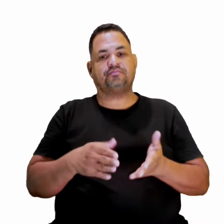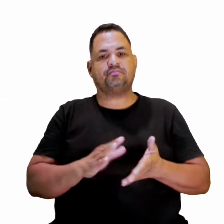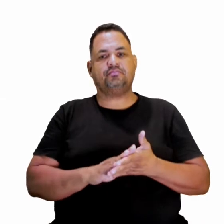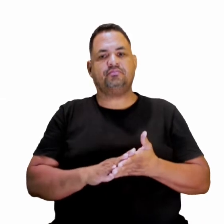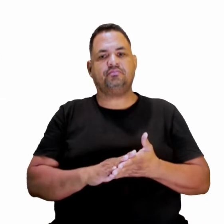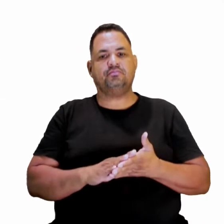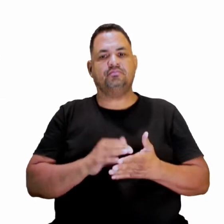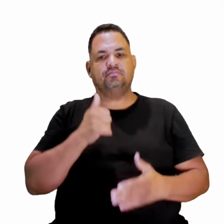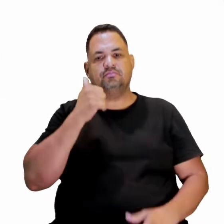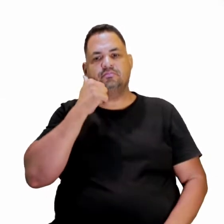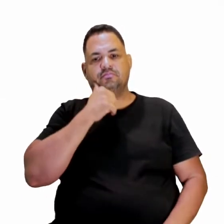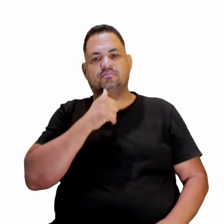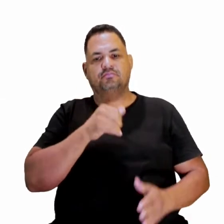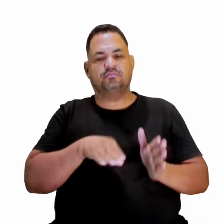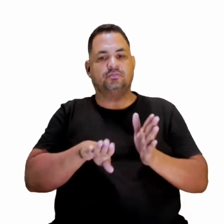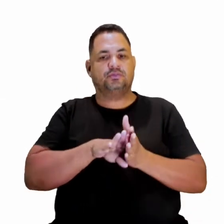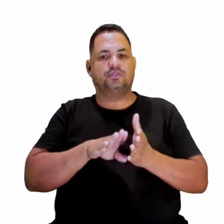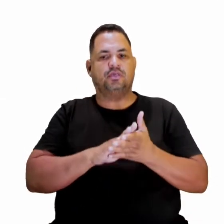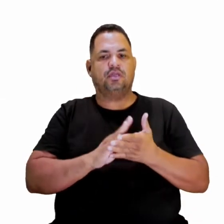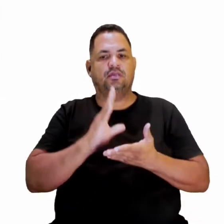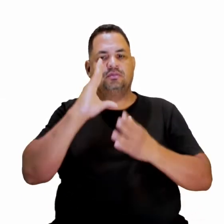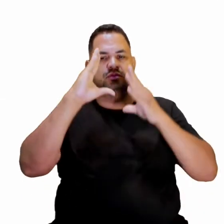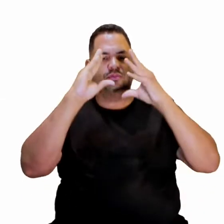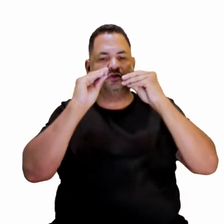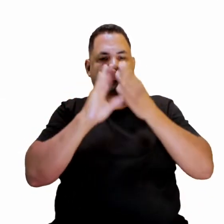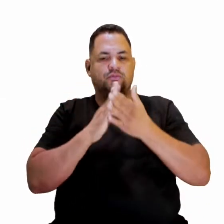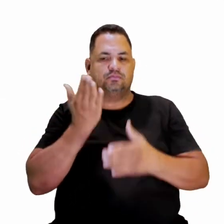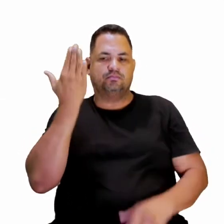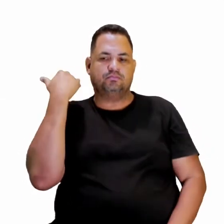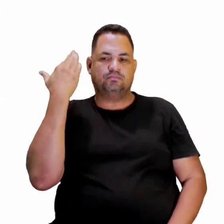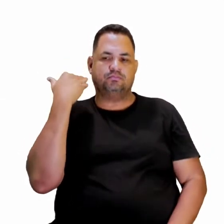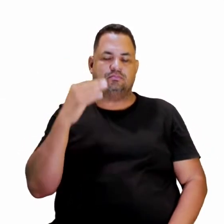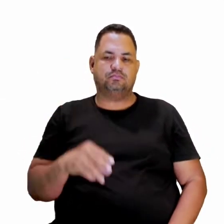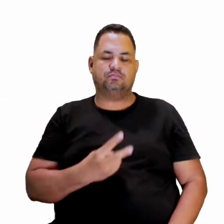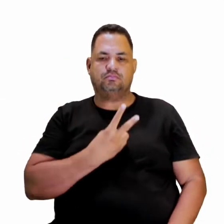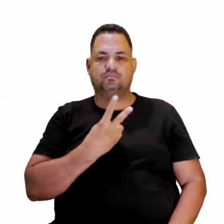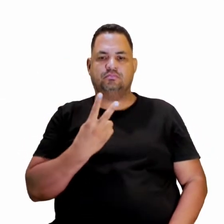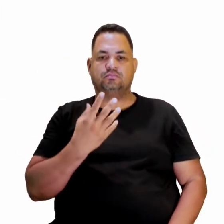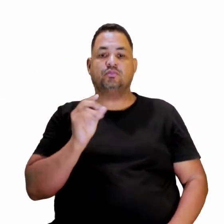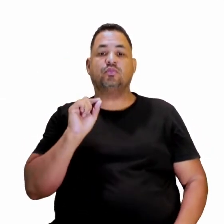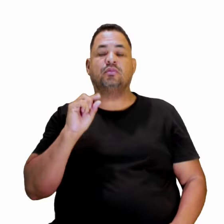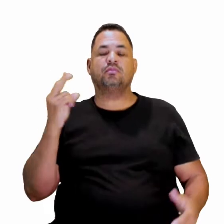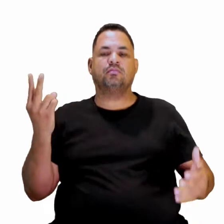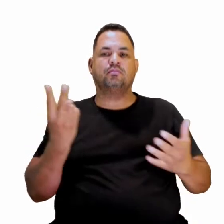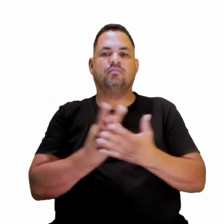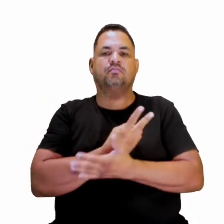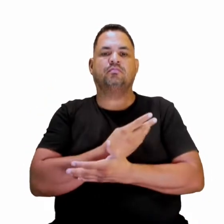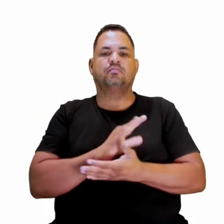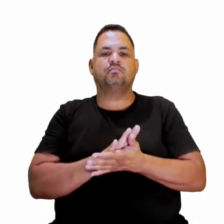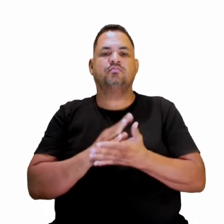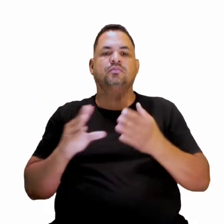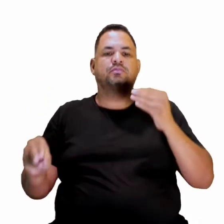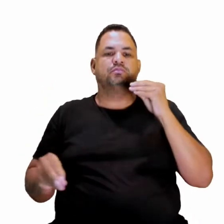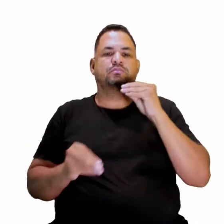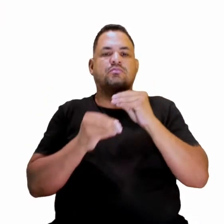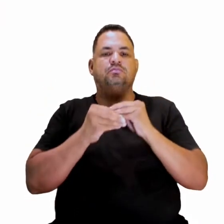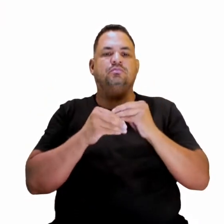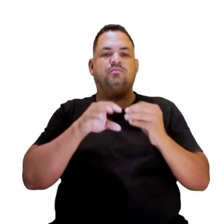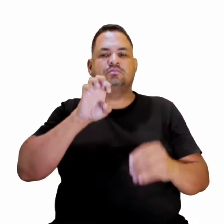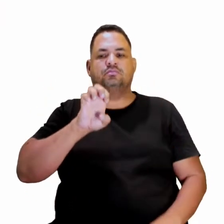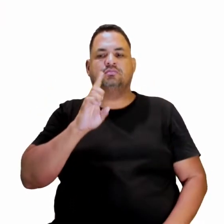chegaram noite passada. Então, percebam, esses dois aqui, o que aconteceu? Eu apenas acrescentei